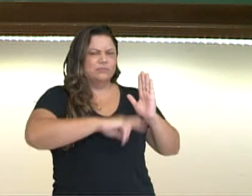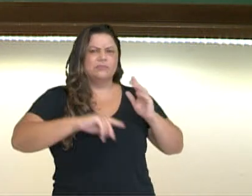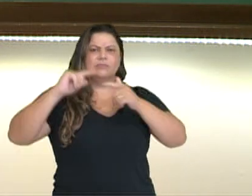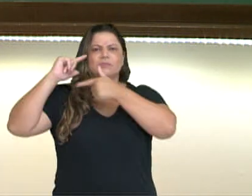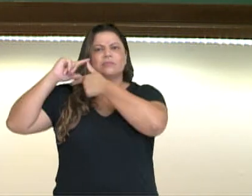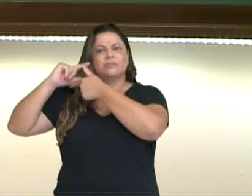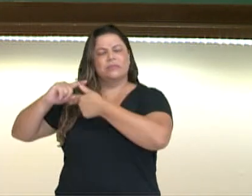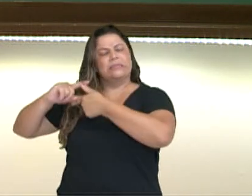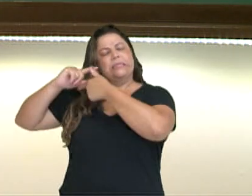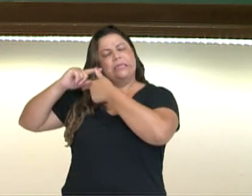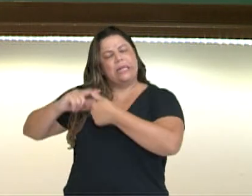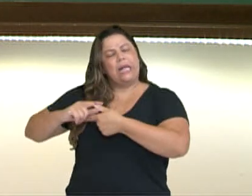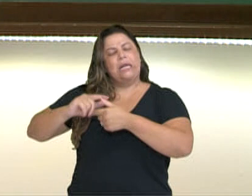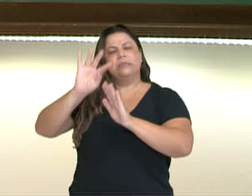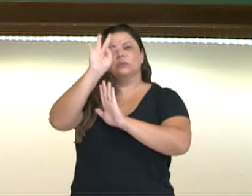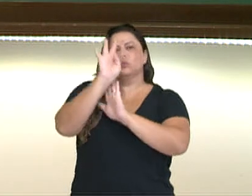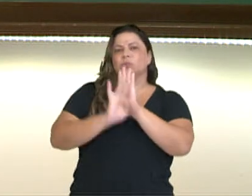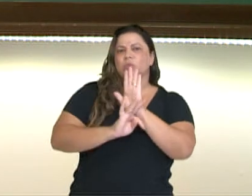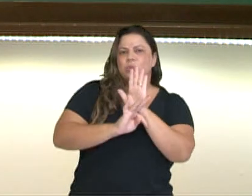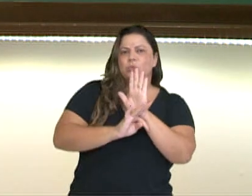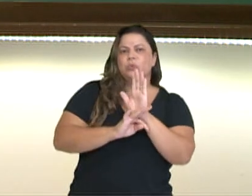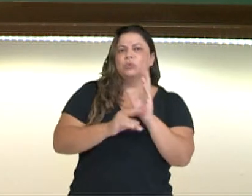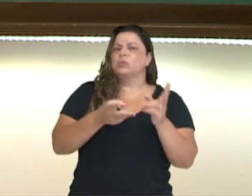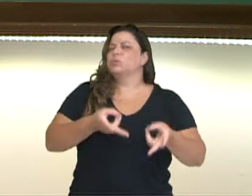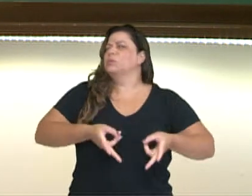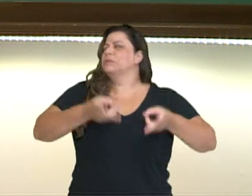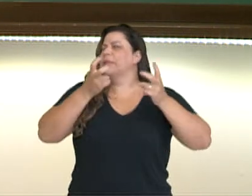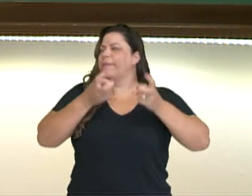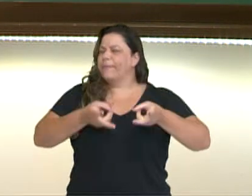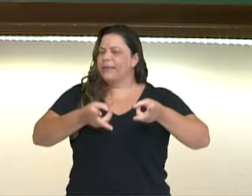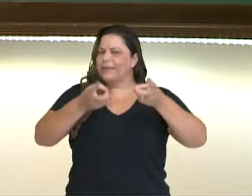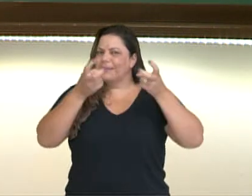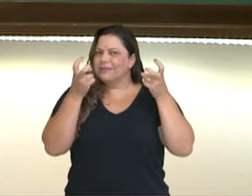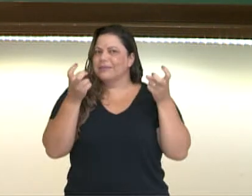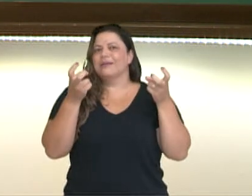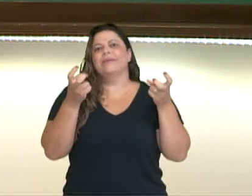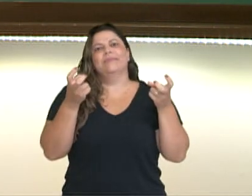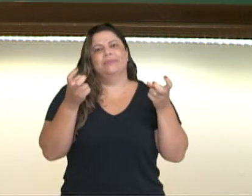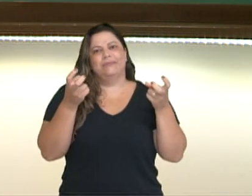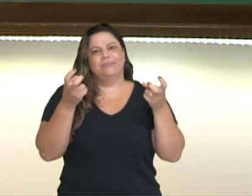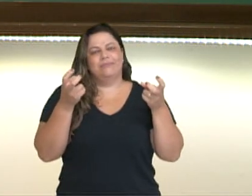clássicos e esses outros textos para você perceber melhor a intertextualidade.